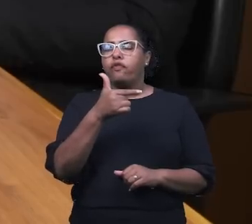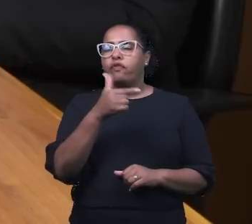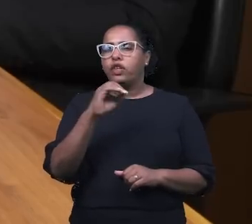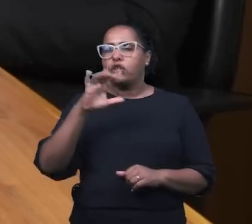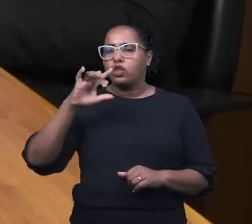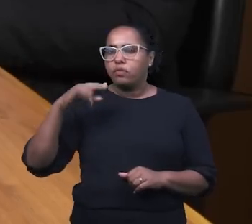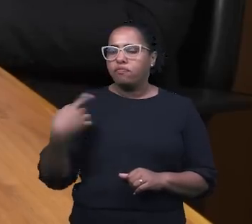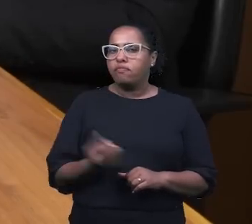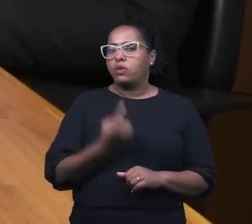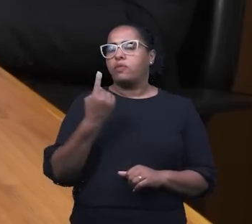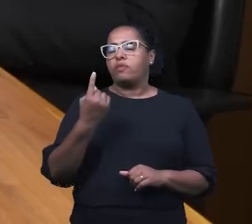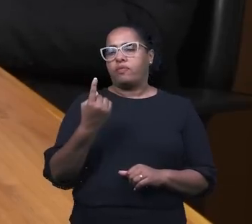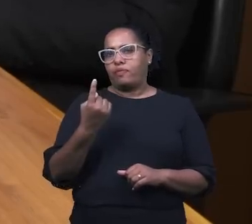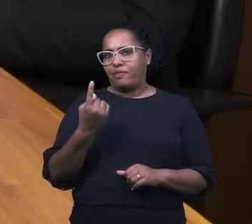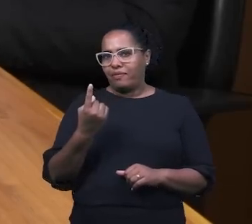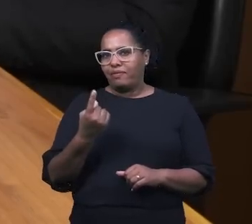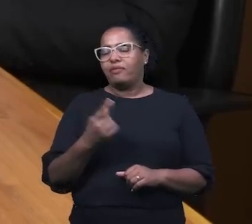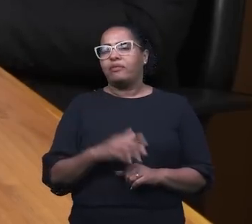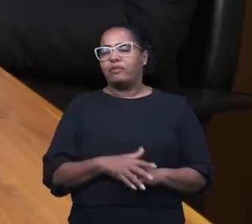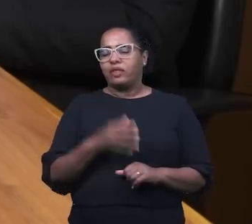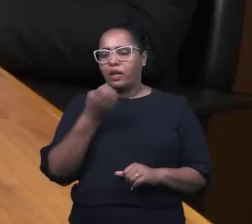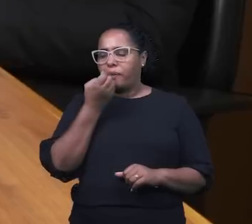ouvintes mensais. Que coisa boa.